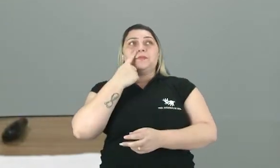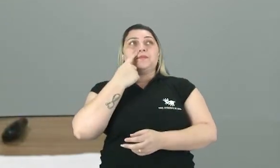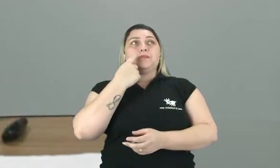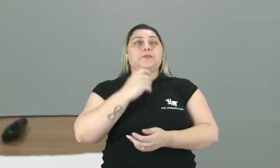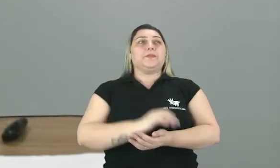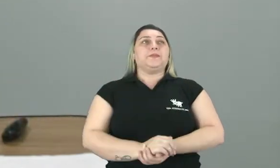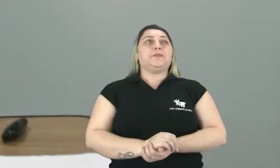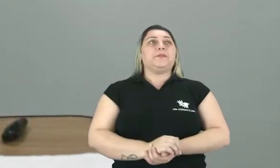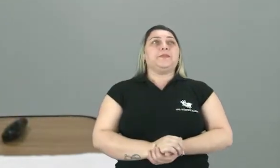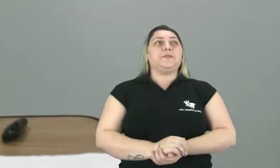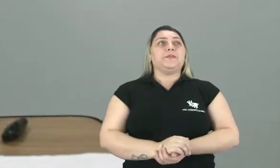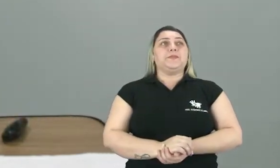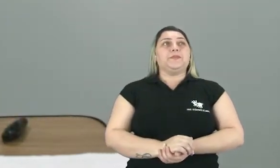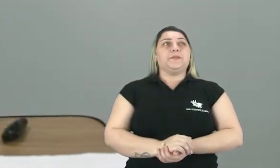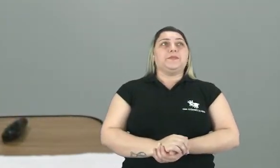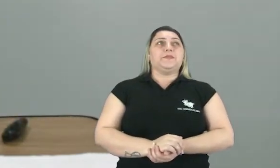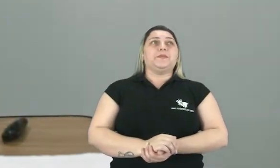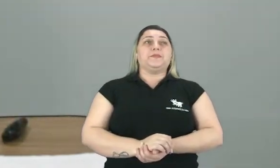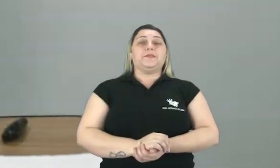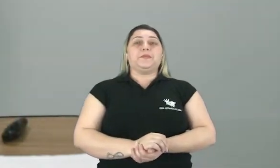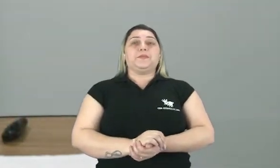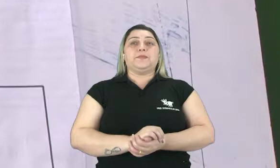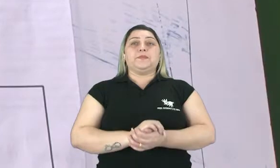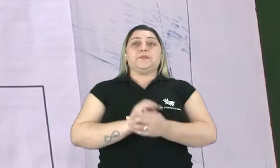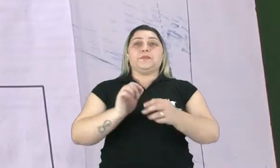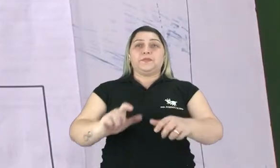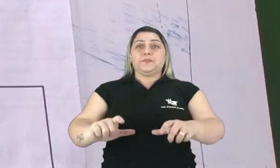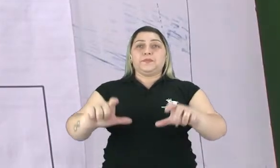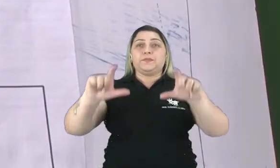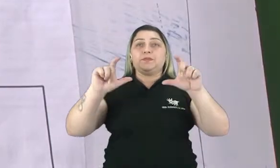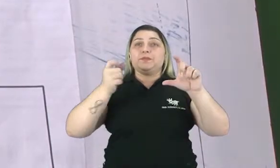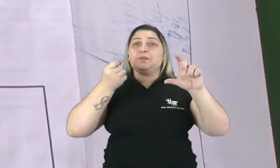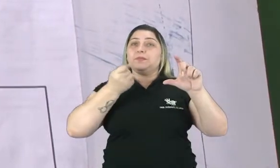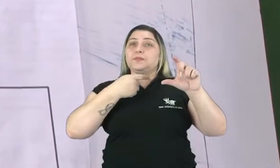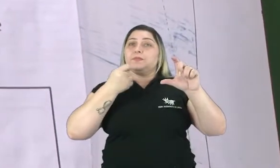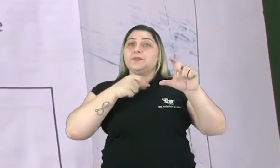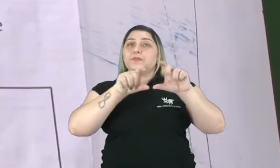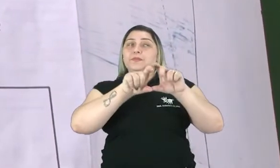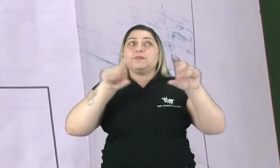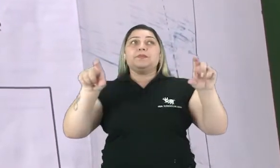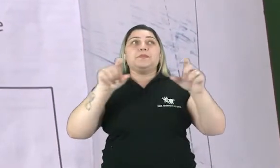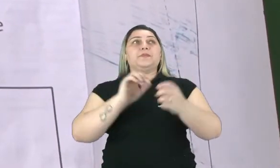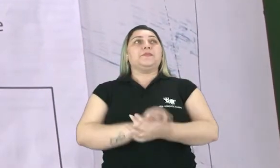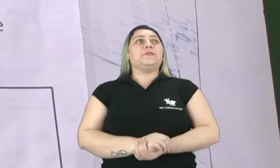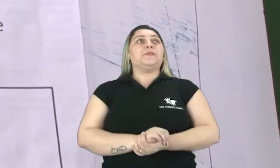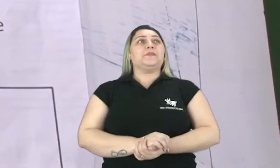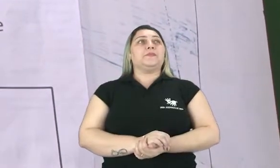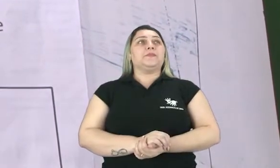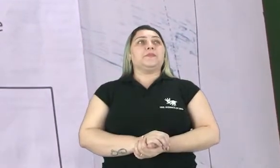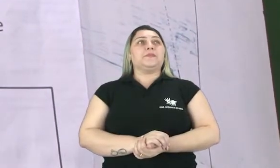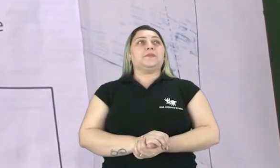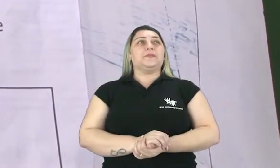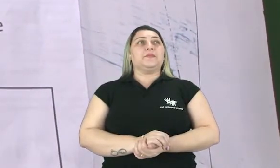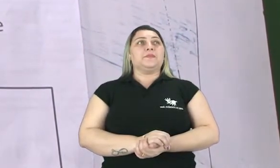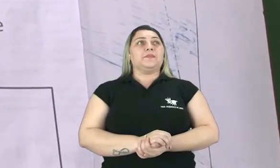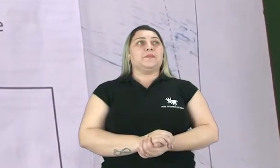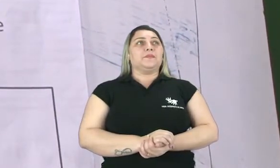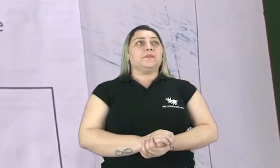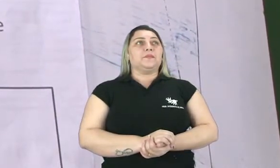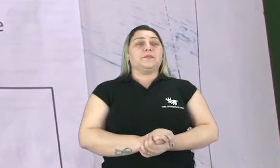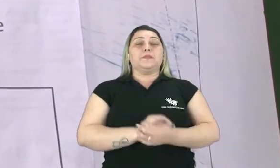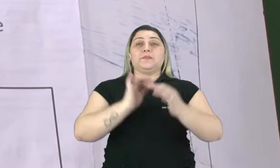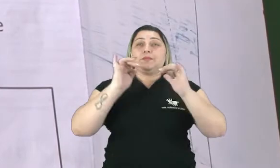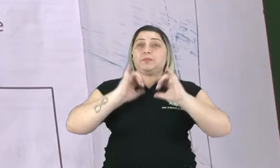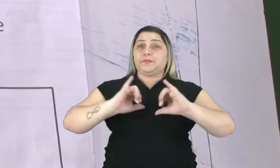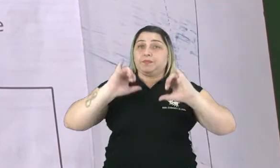aqui, vamos lá. Começa com uma charge, ó, que é um gênero textual, onde a gente trabalha não só a